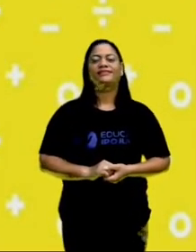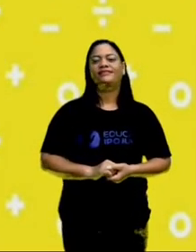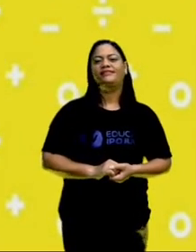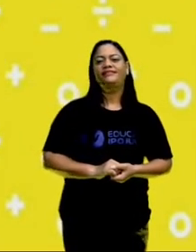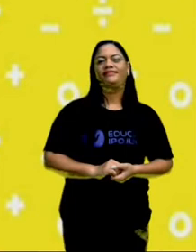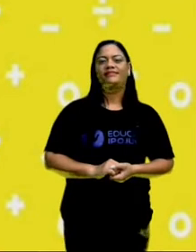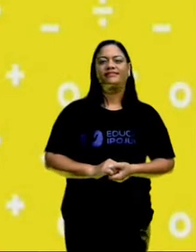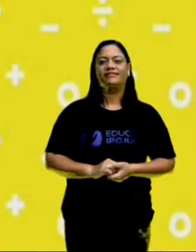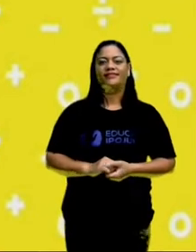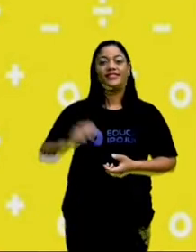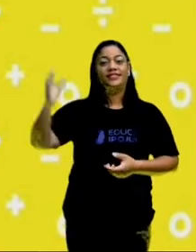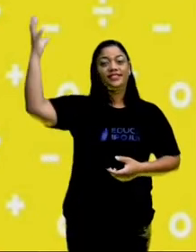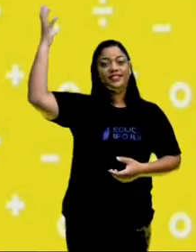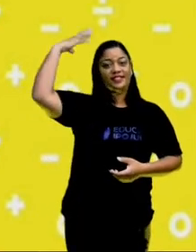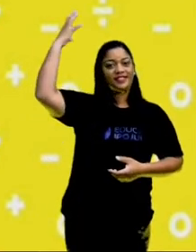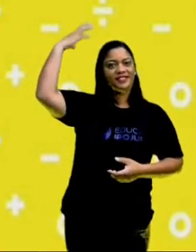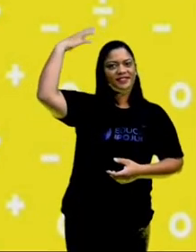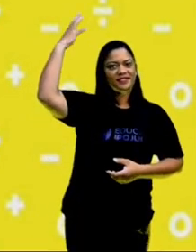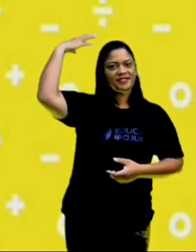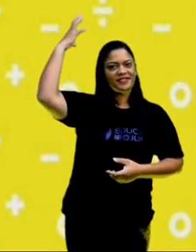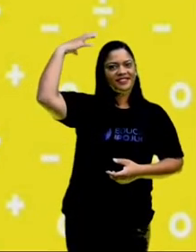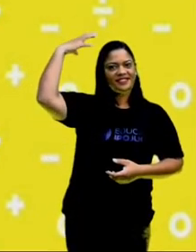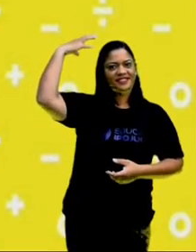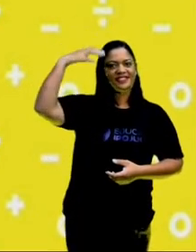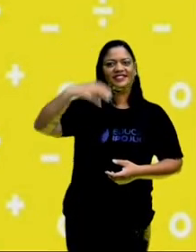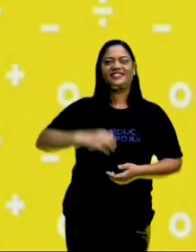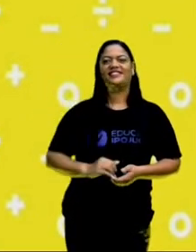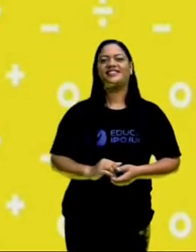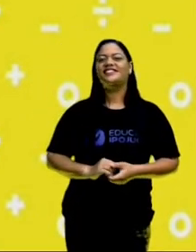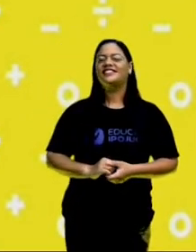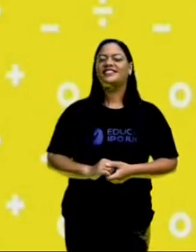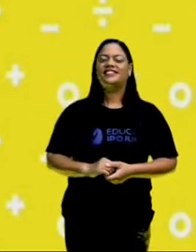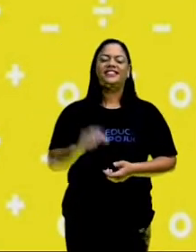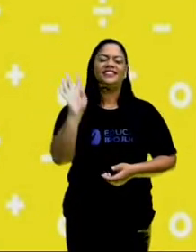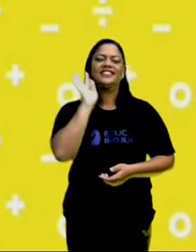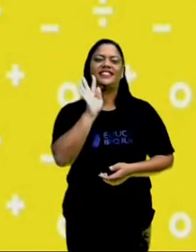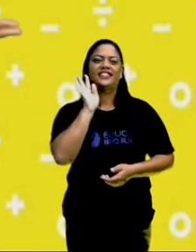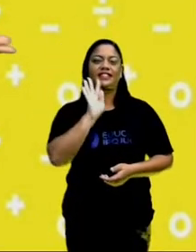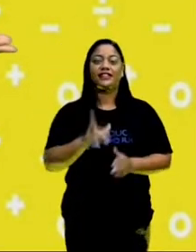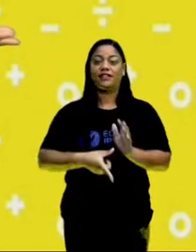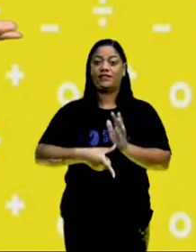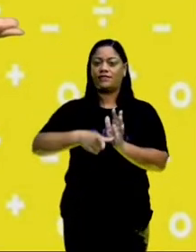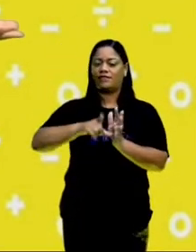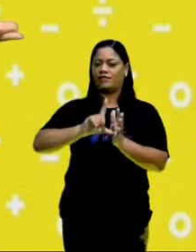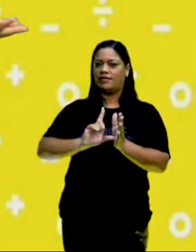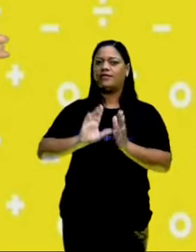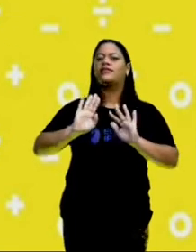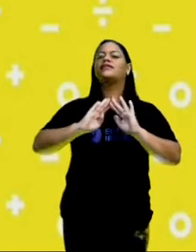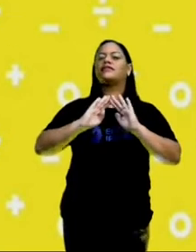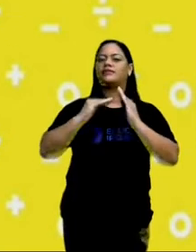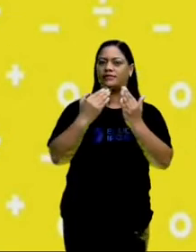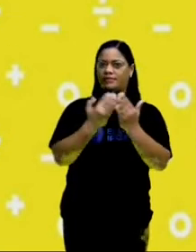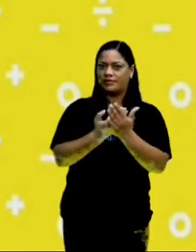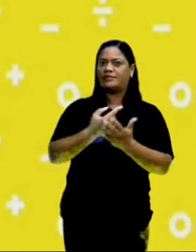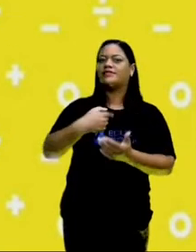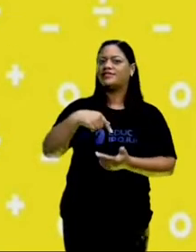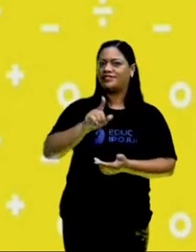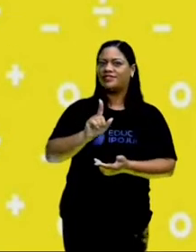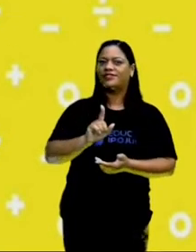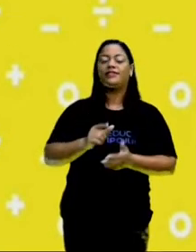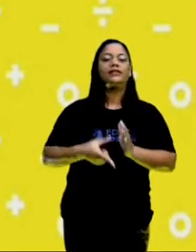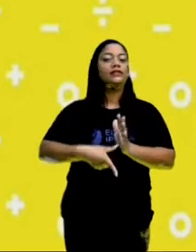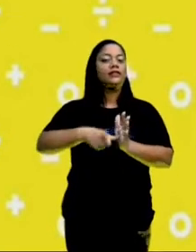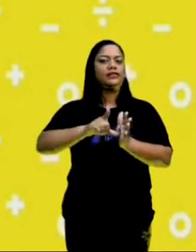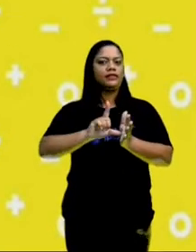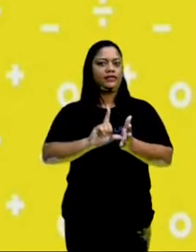Para tomar o nosso banho, né? O nosso banho bem legal antes da gente ir para a escola, antes de